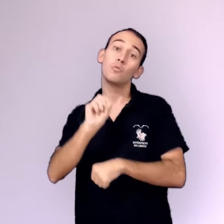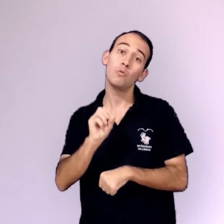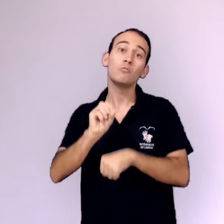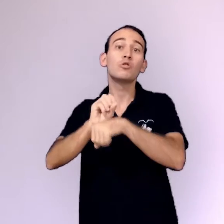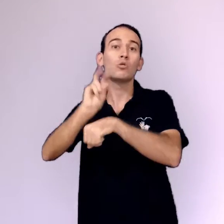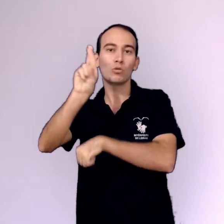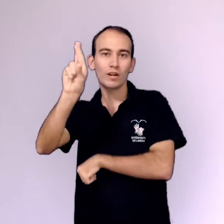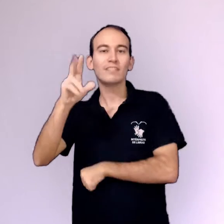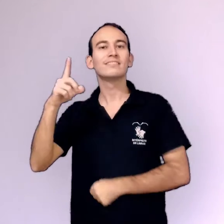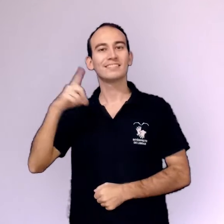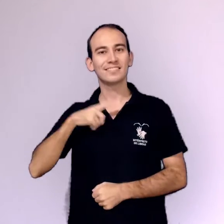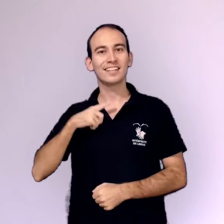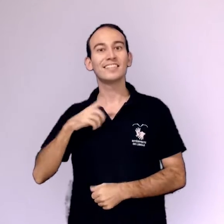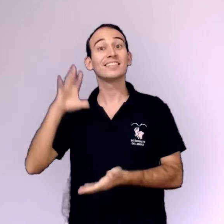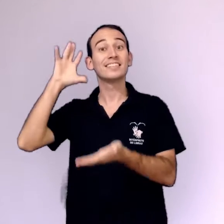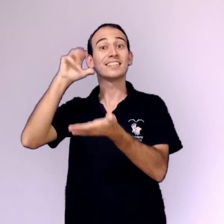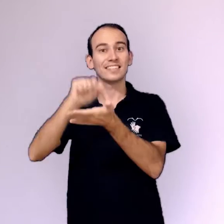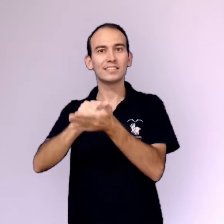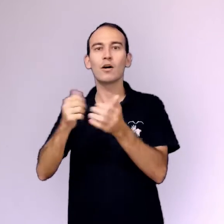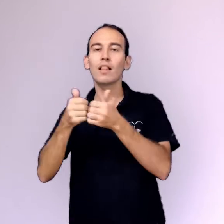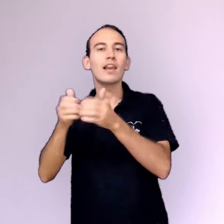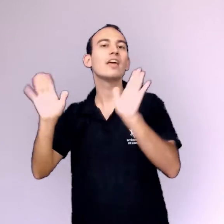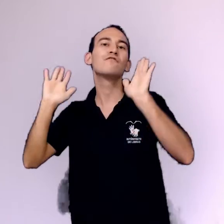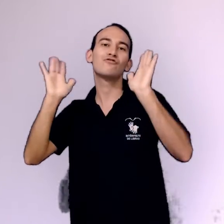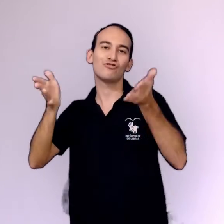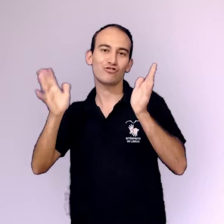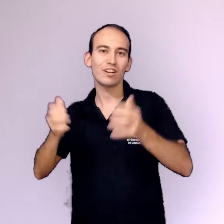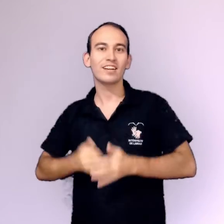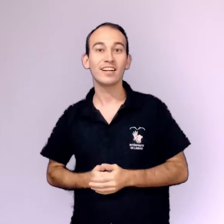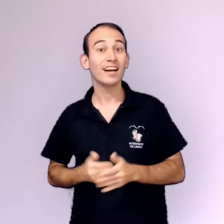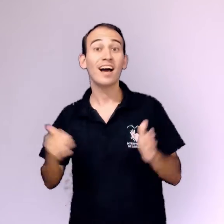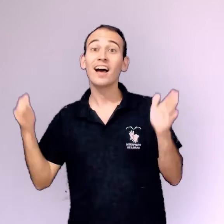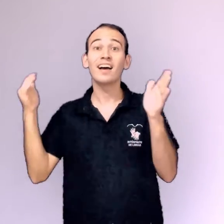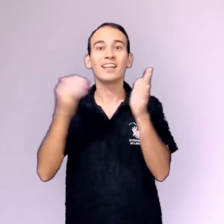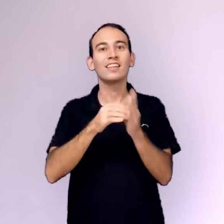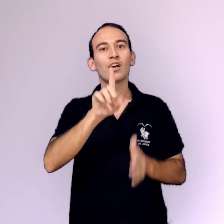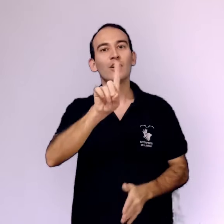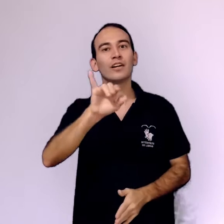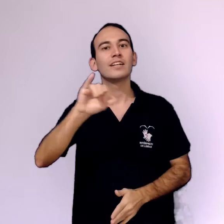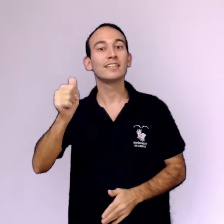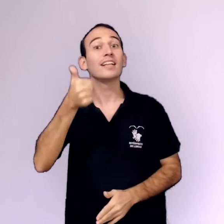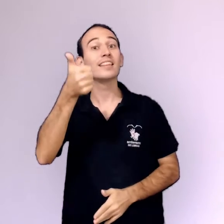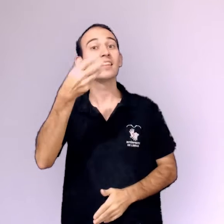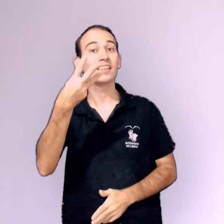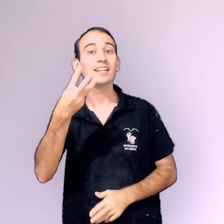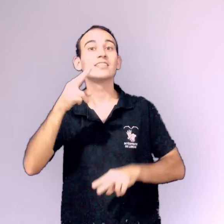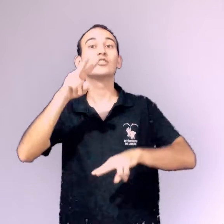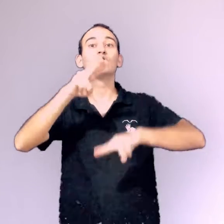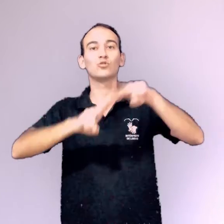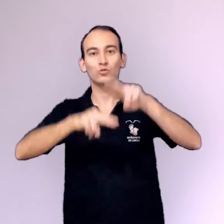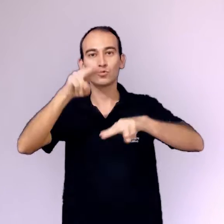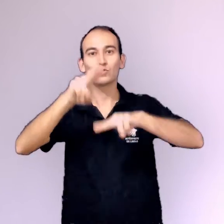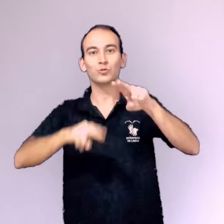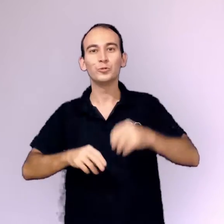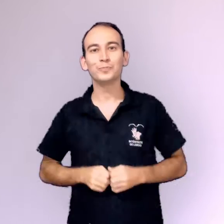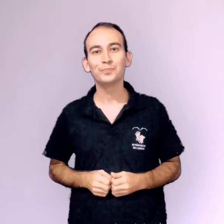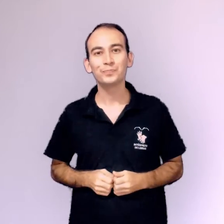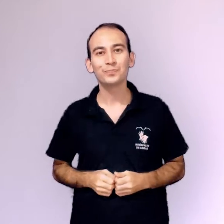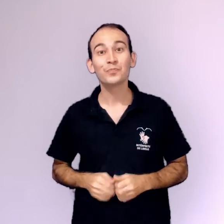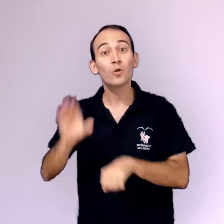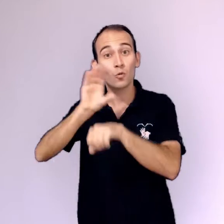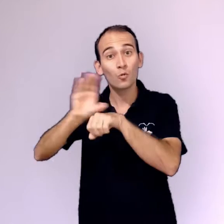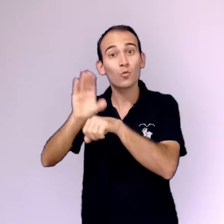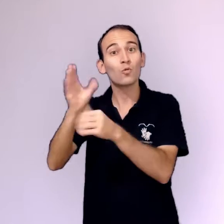e doutorado. As inscrições estão abertas e seguem até o dia 13 de junho. As aulas terão início